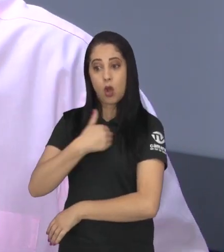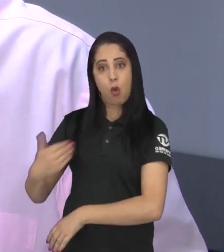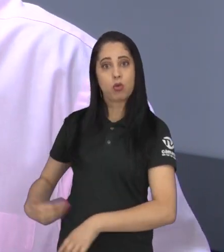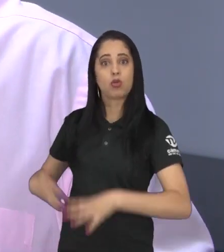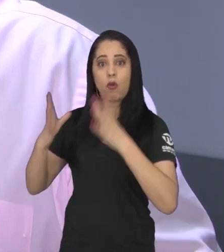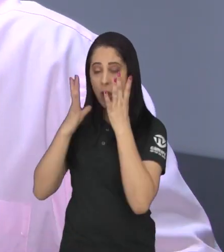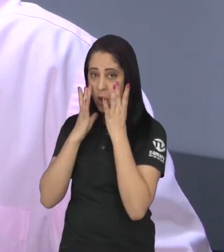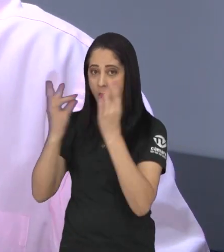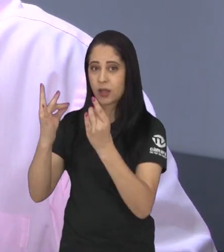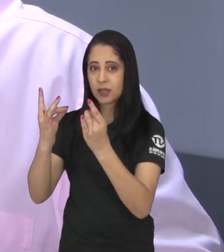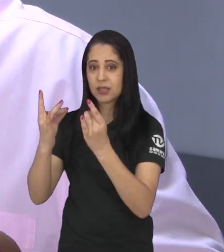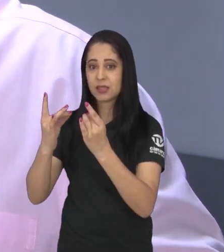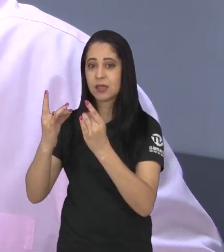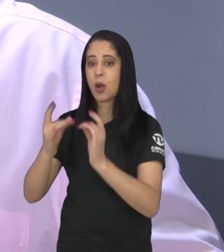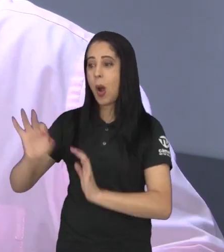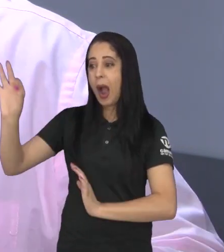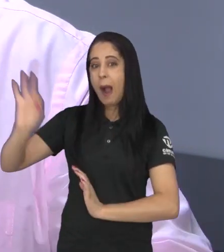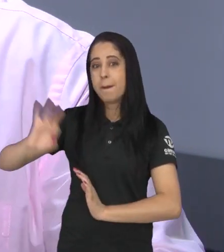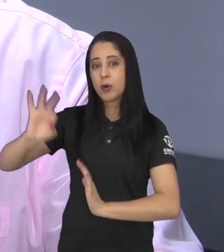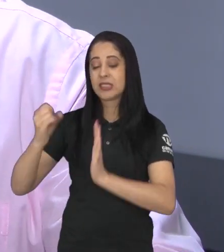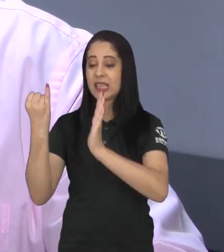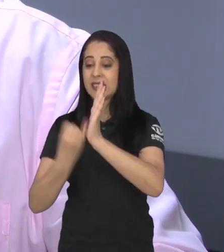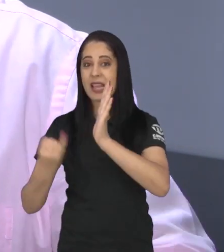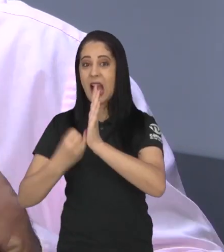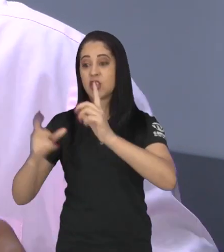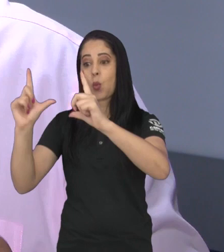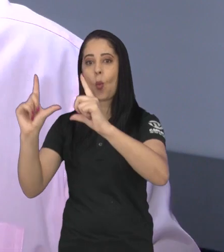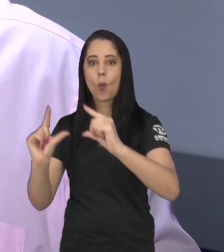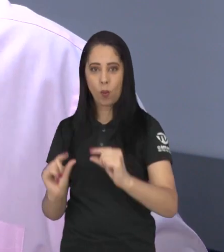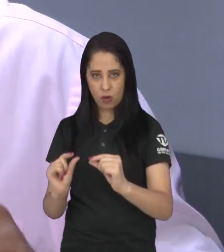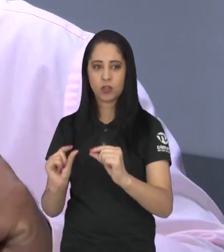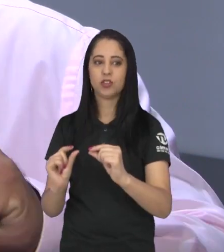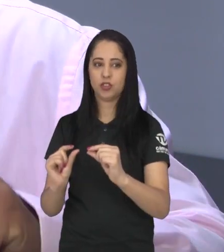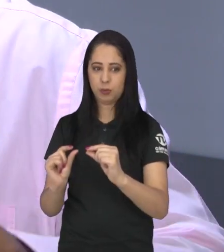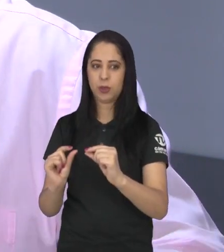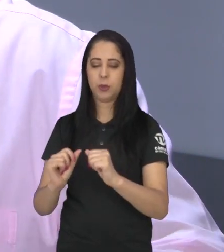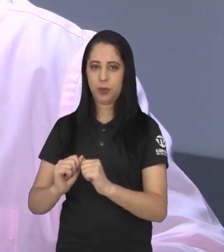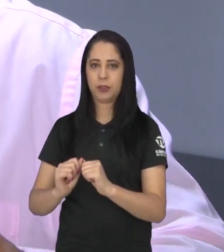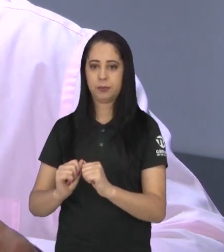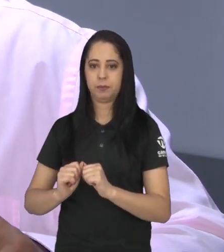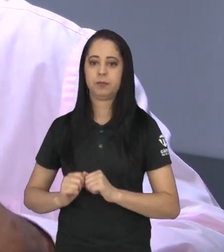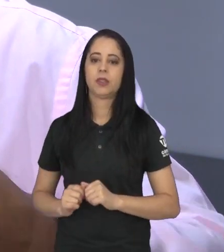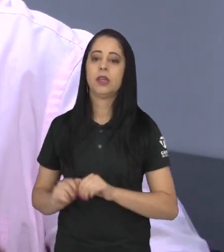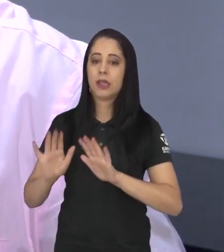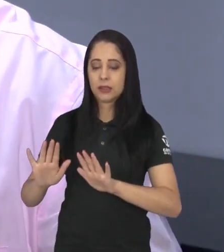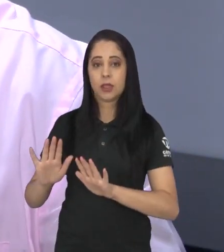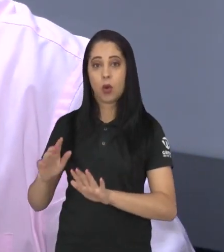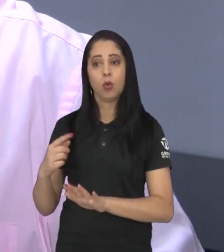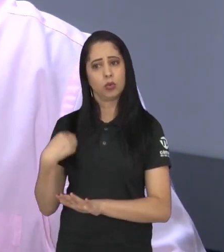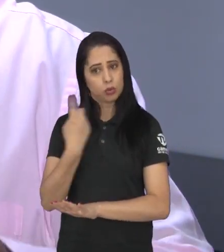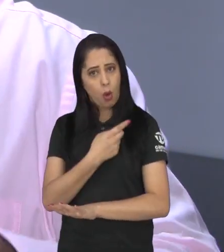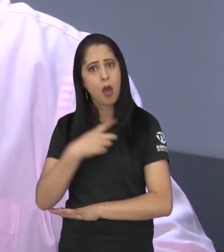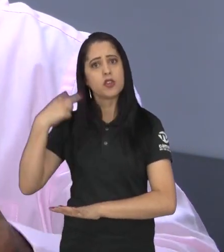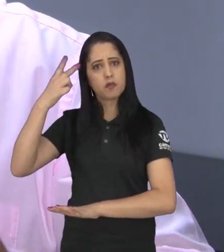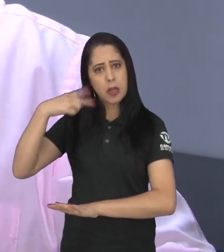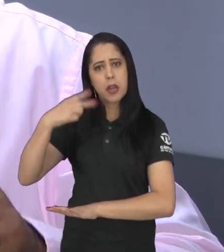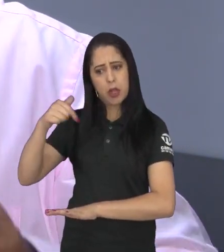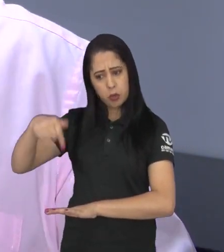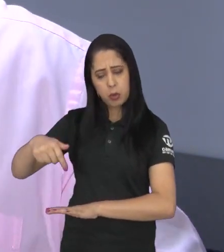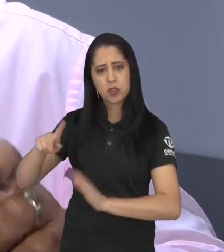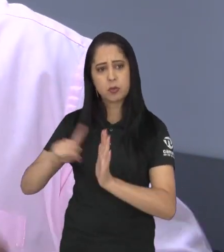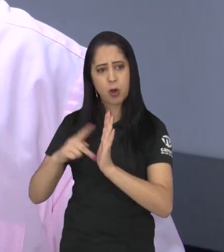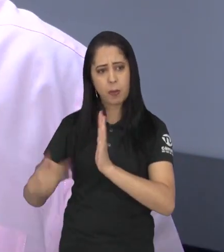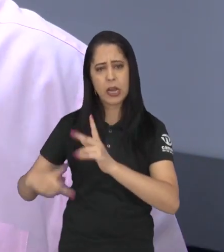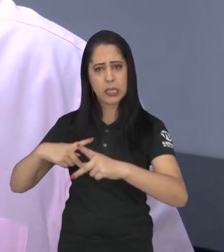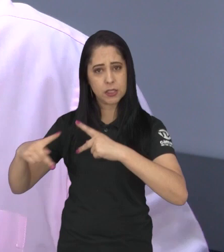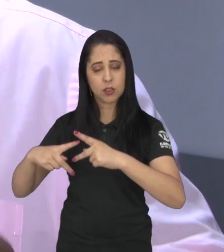estejam atentos a essas alíquotas de absorver da população os impostos. Então, nós, enquanto